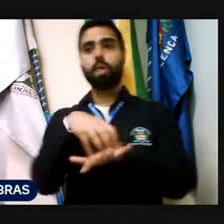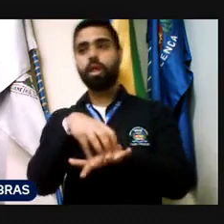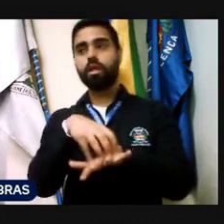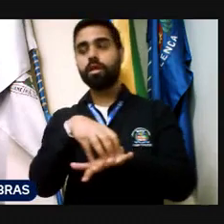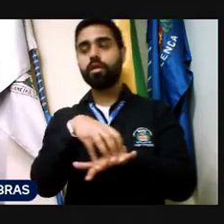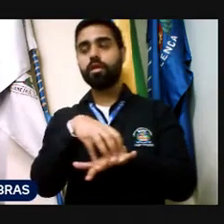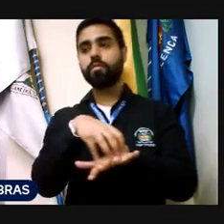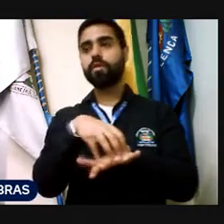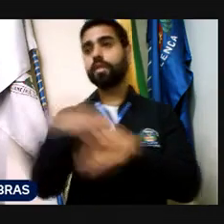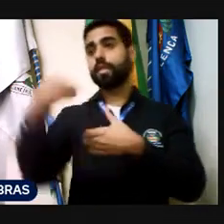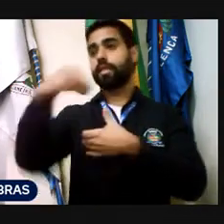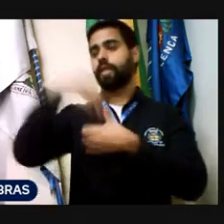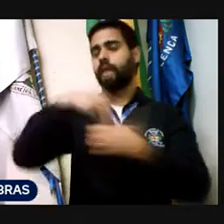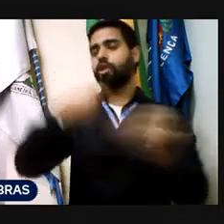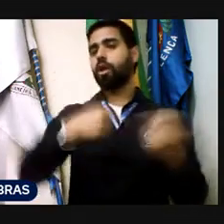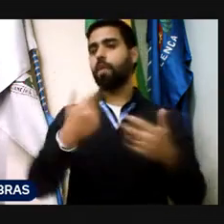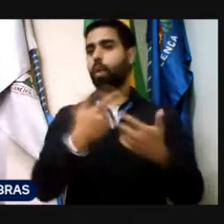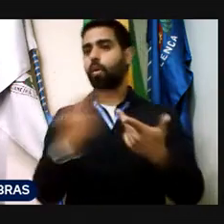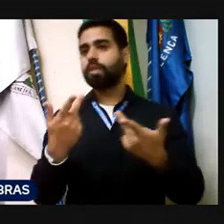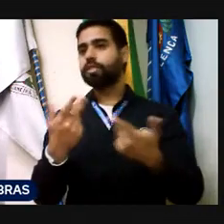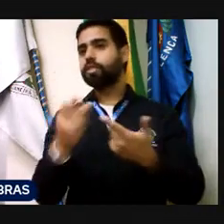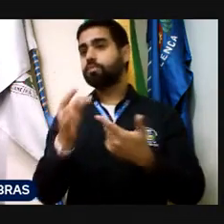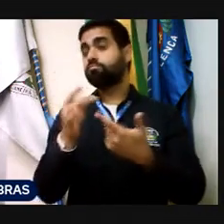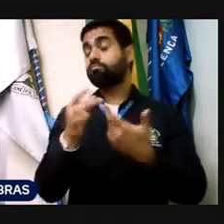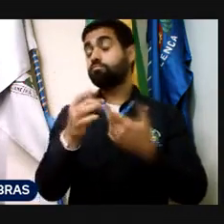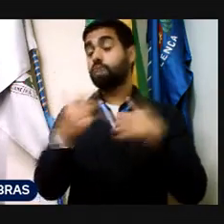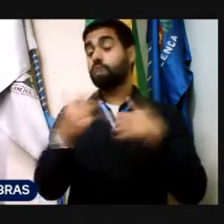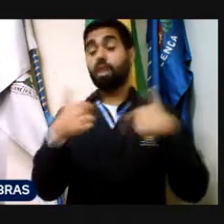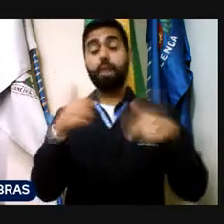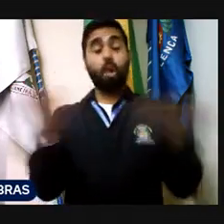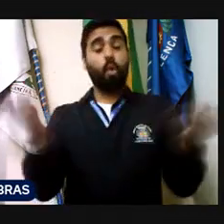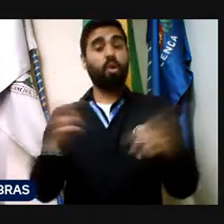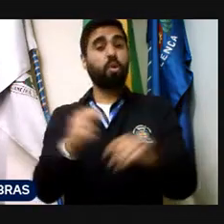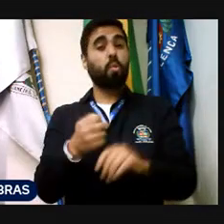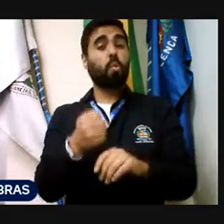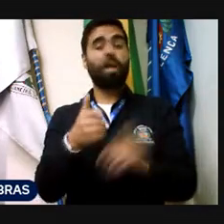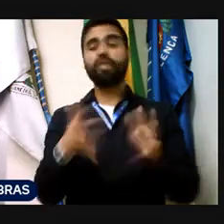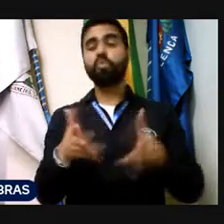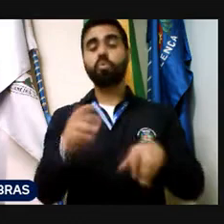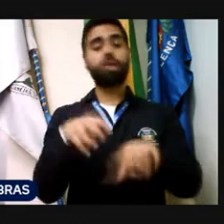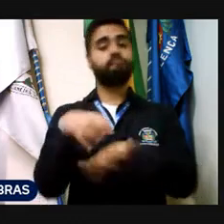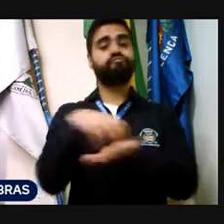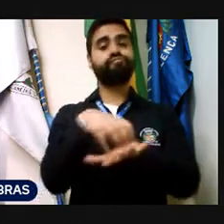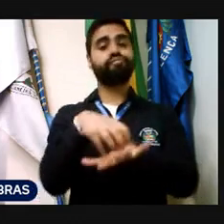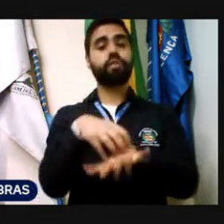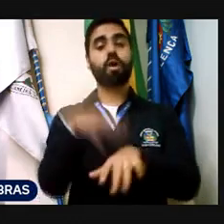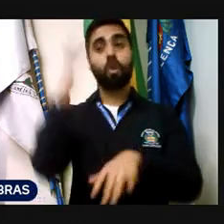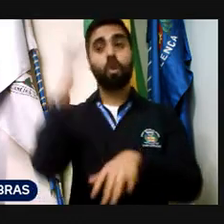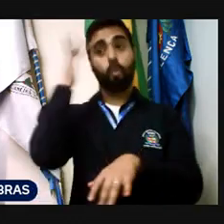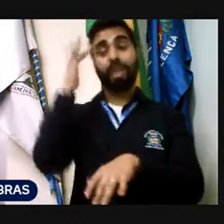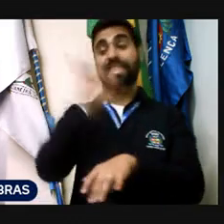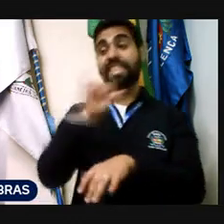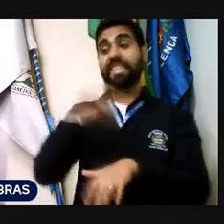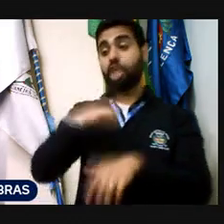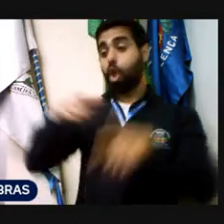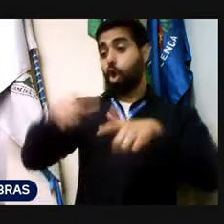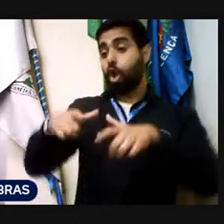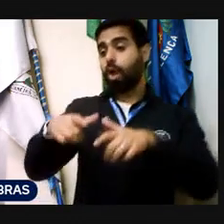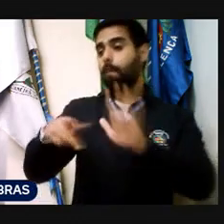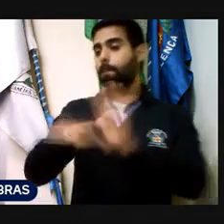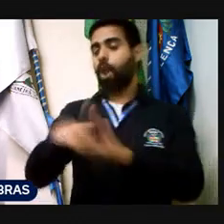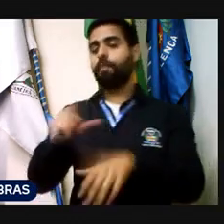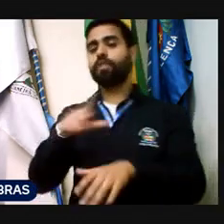dentro daquele distrito que é essencialmente turístico. Então, eu acho que esse posto de policiamento vai trazer